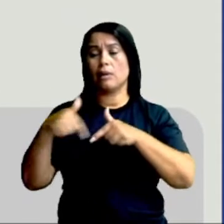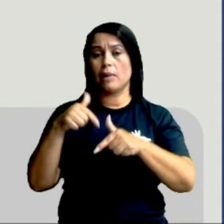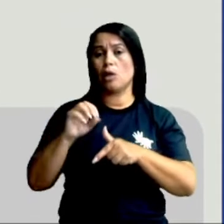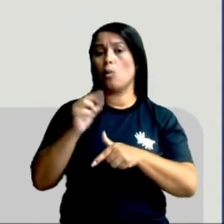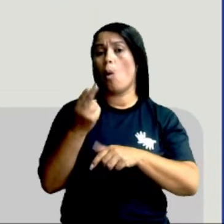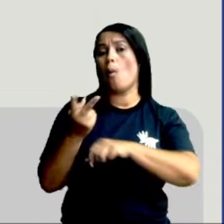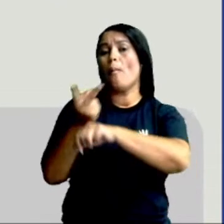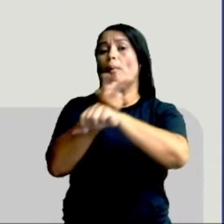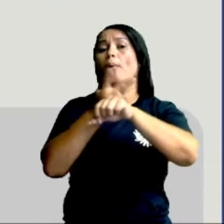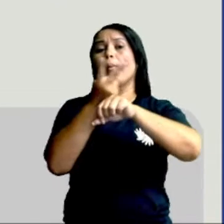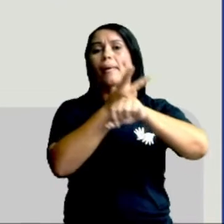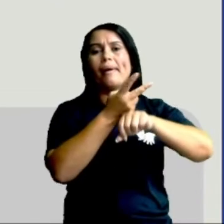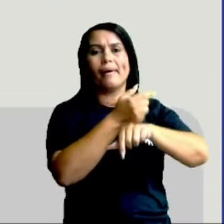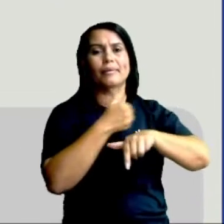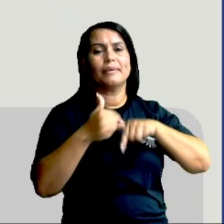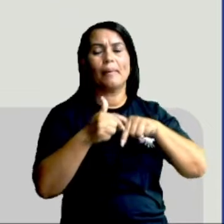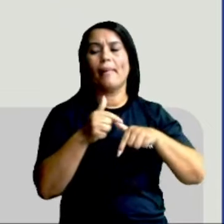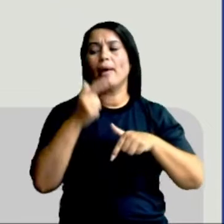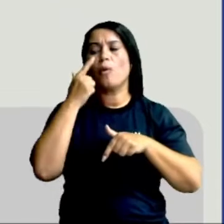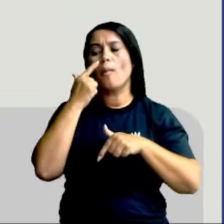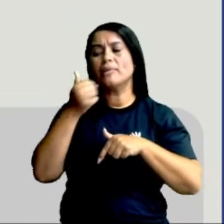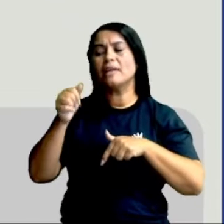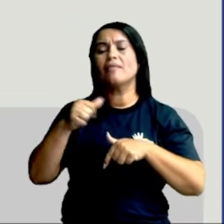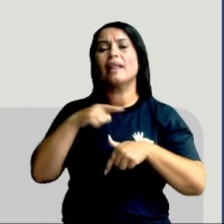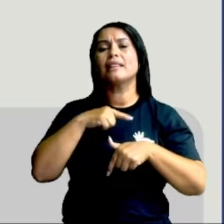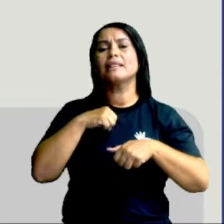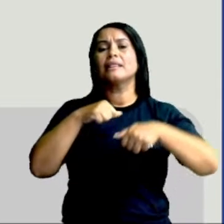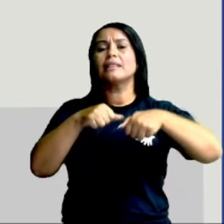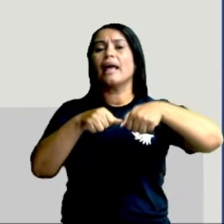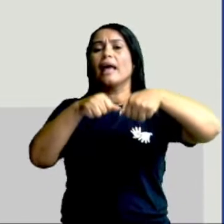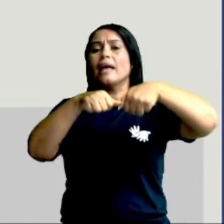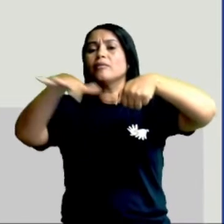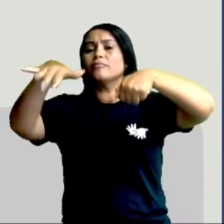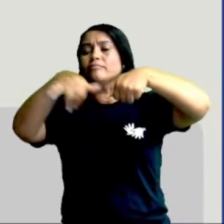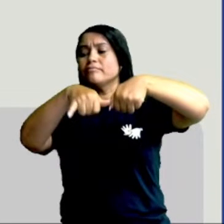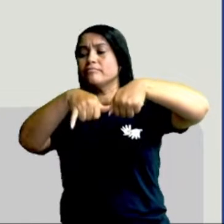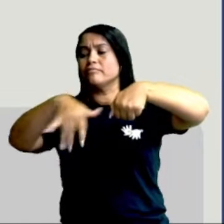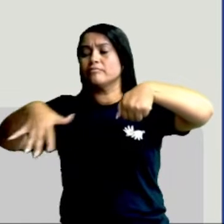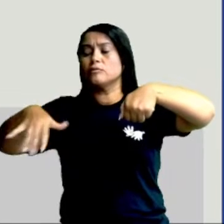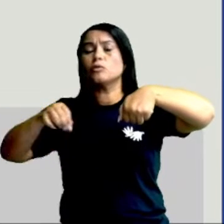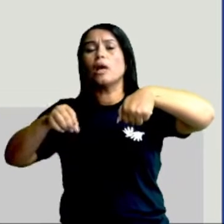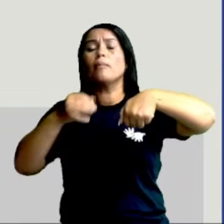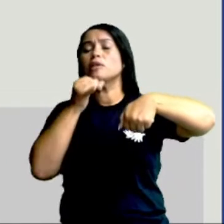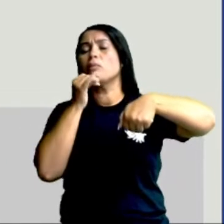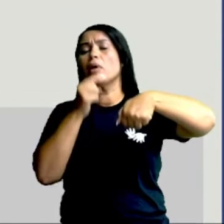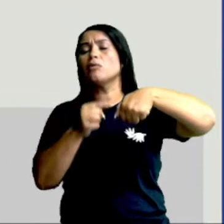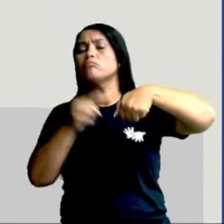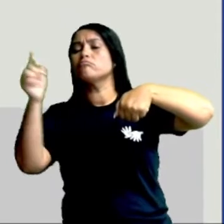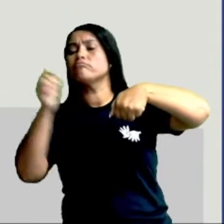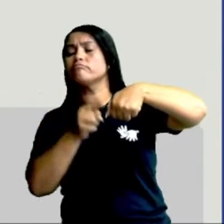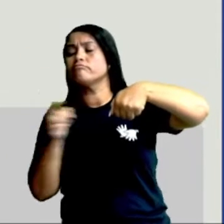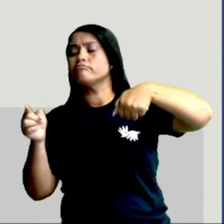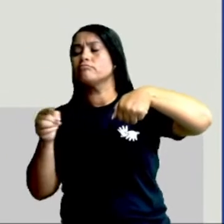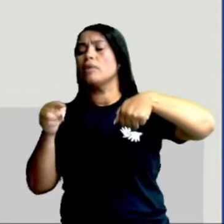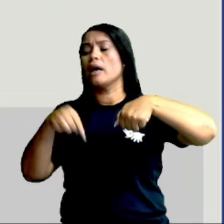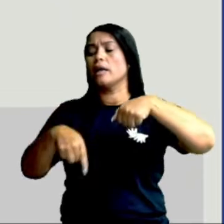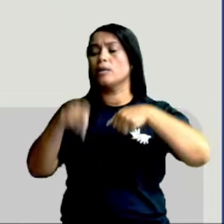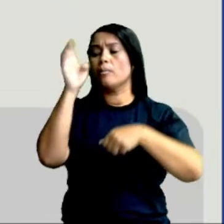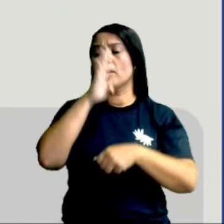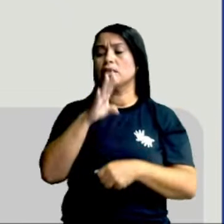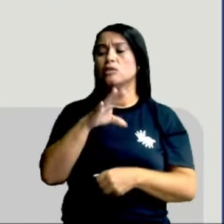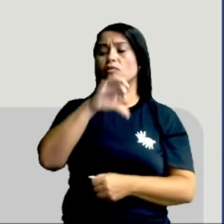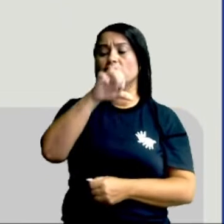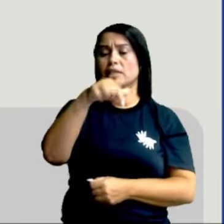ou procurando emprego. Então, aqui nesse gráfico temos assim a composição no Brasil. Um total de 97 milhões,